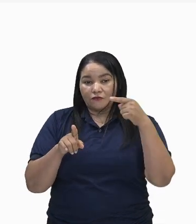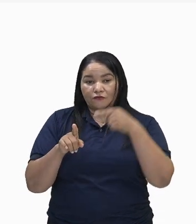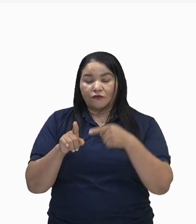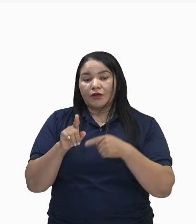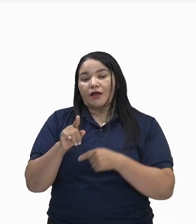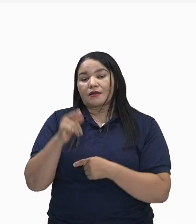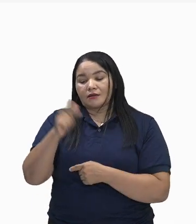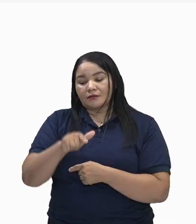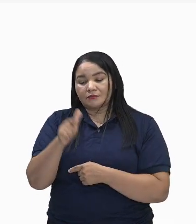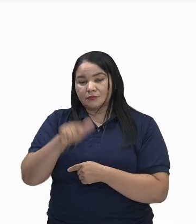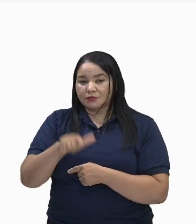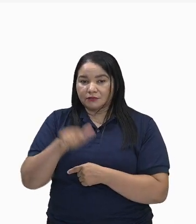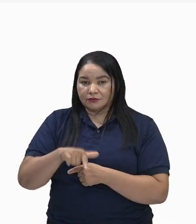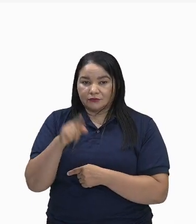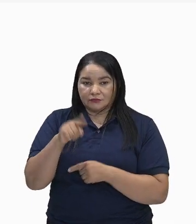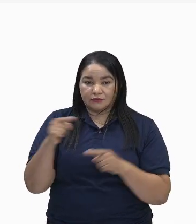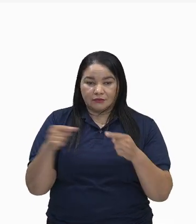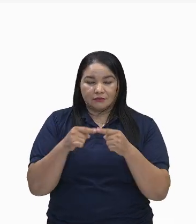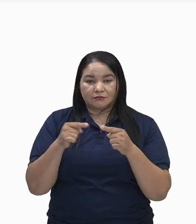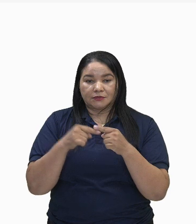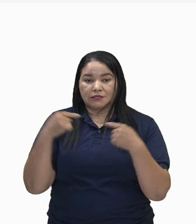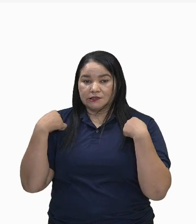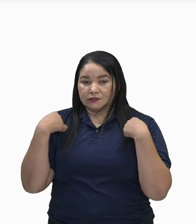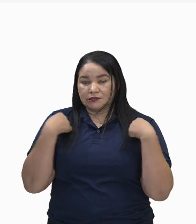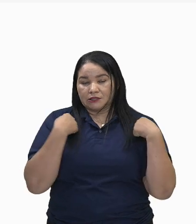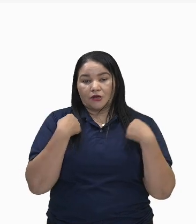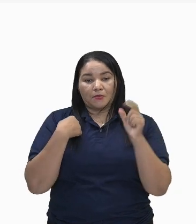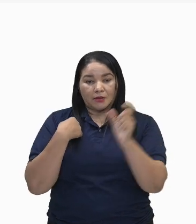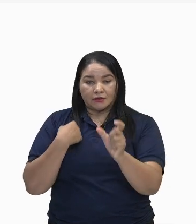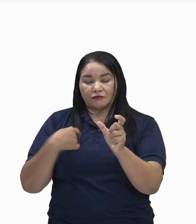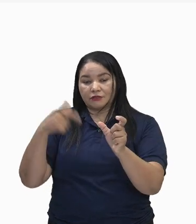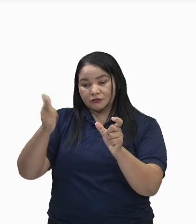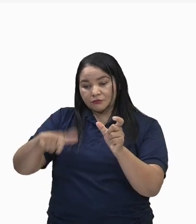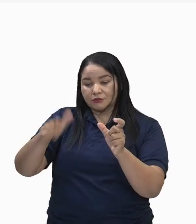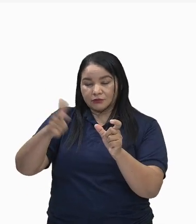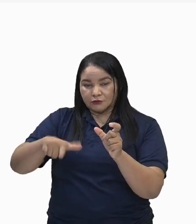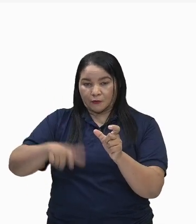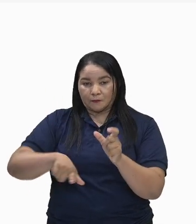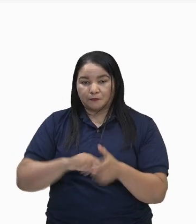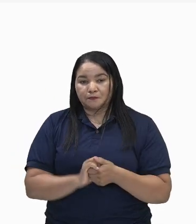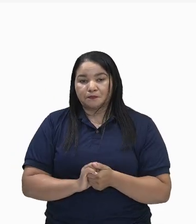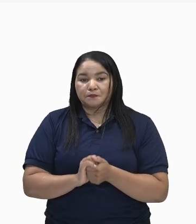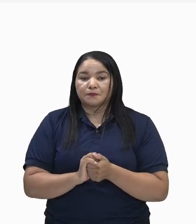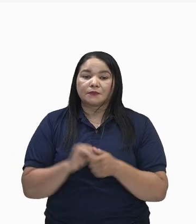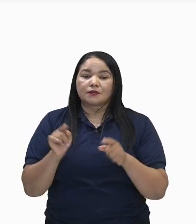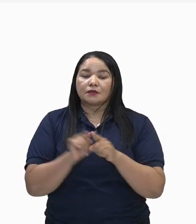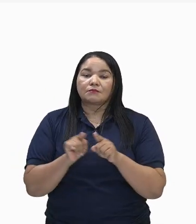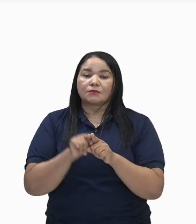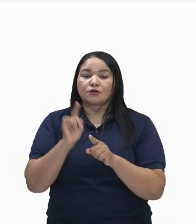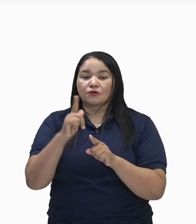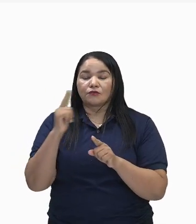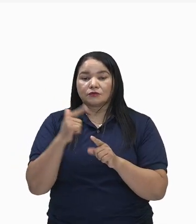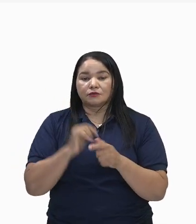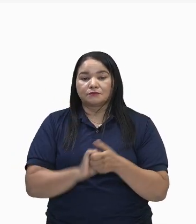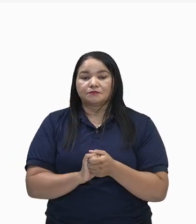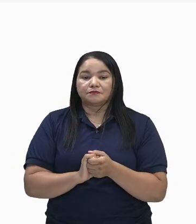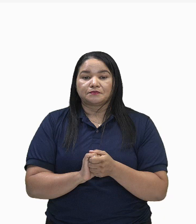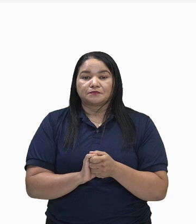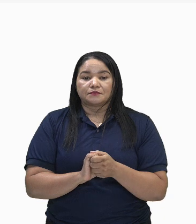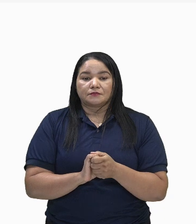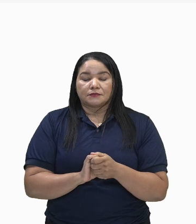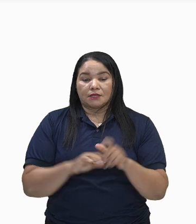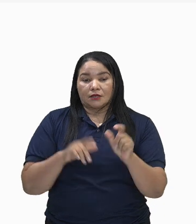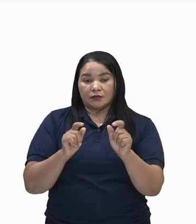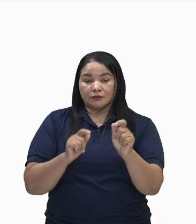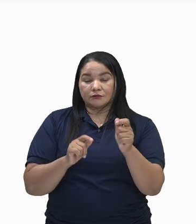anáfora, certo? Então, é a repetição de palavras. E polissíndeto é a repetição